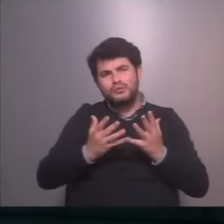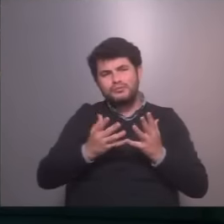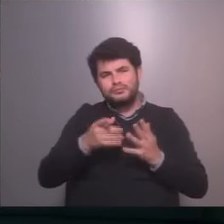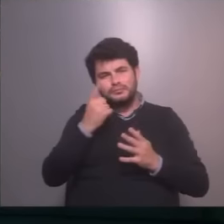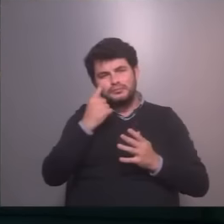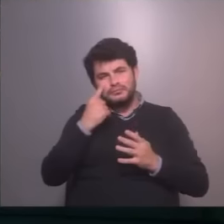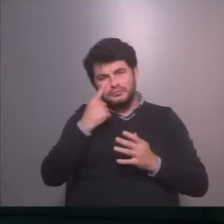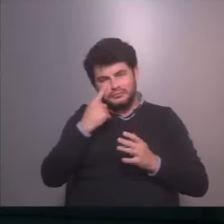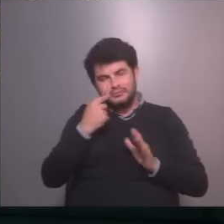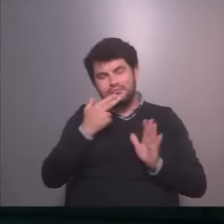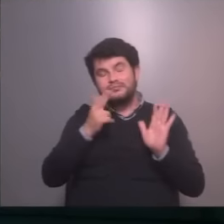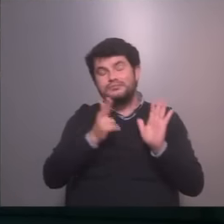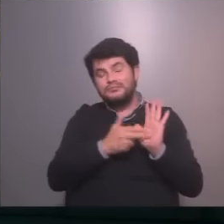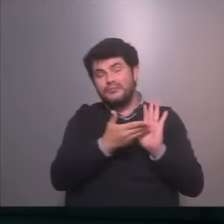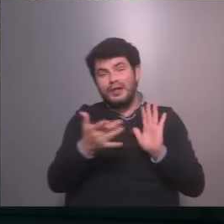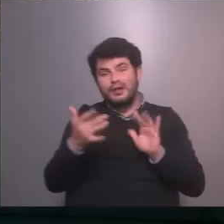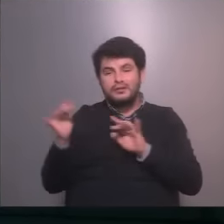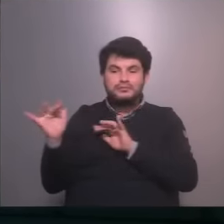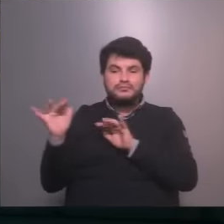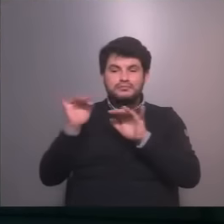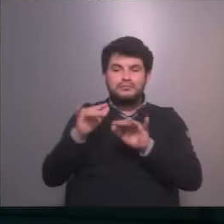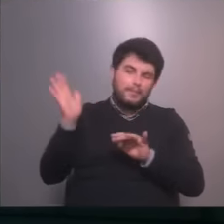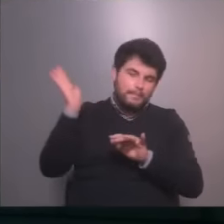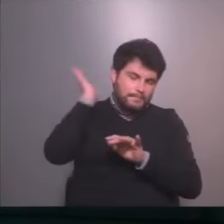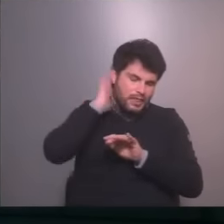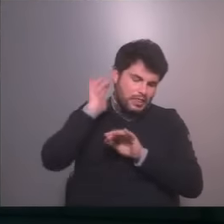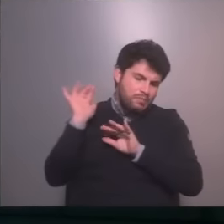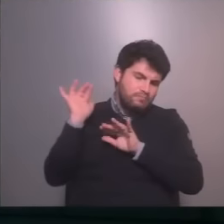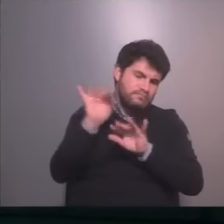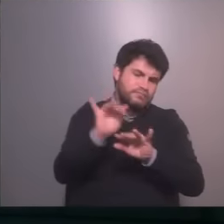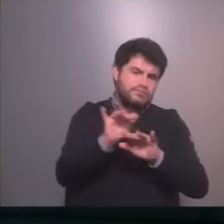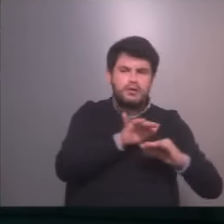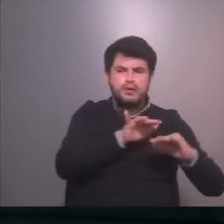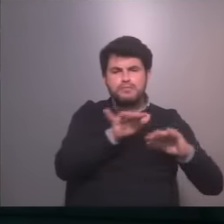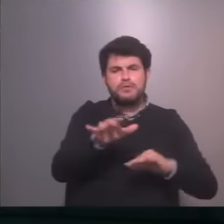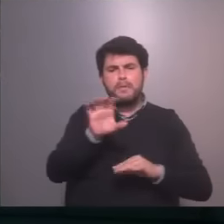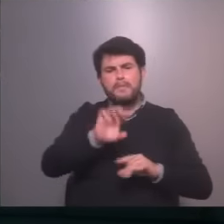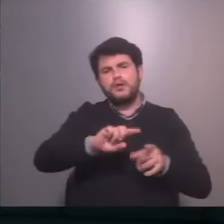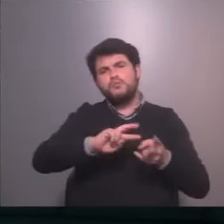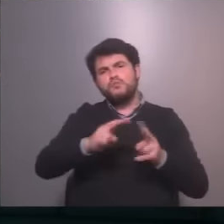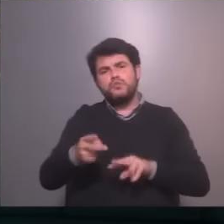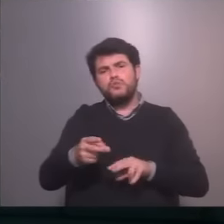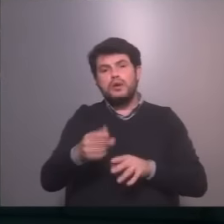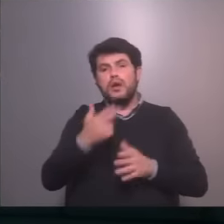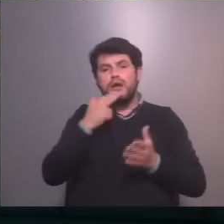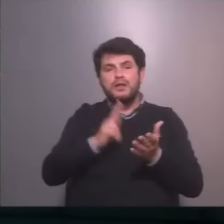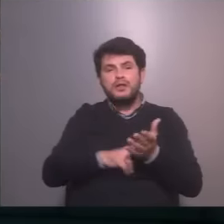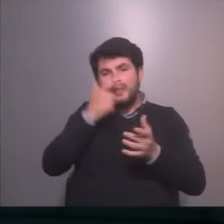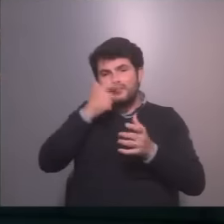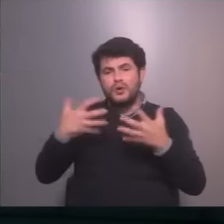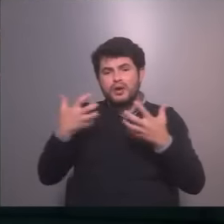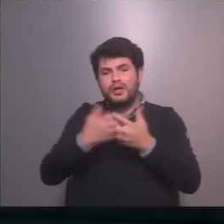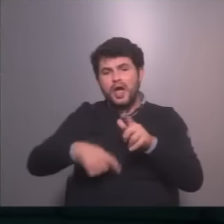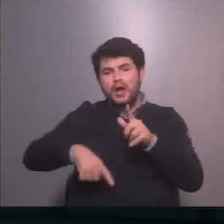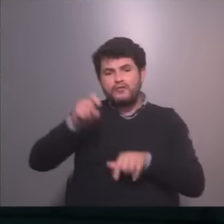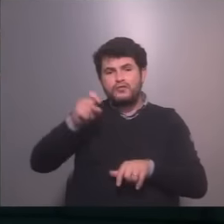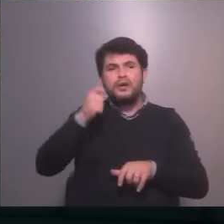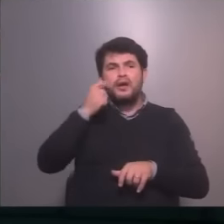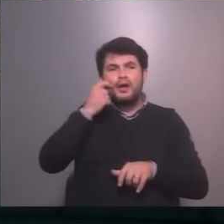Em Portugal, na Europa e em tantos outros lugares do mundo, conhecemos esta realidade das